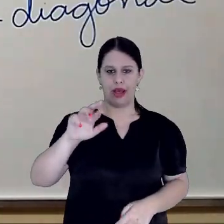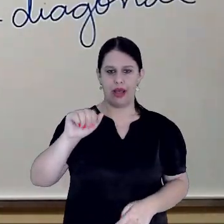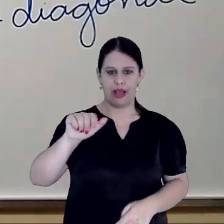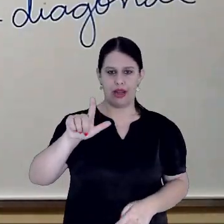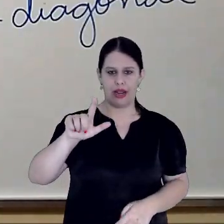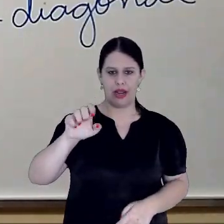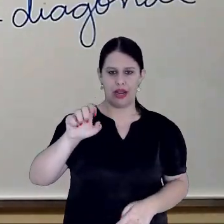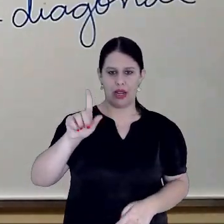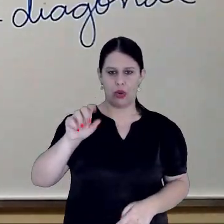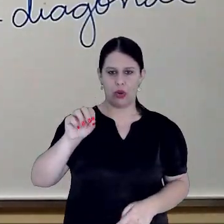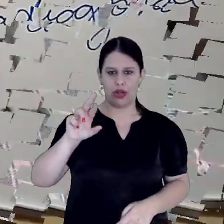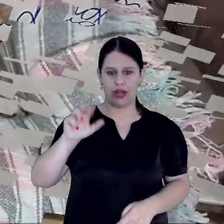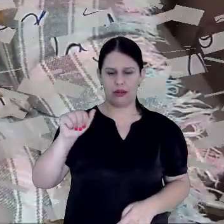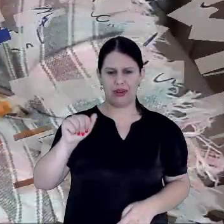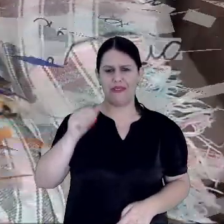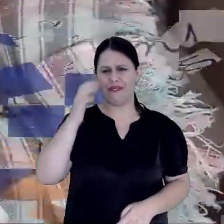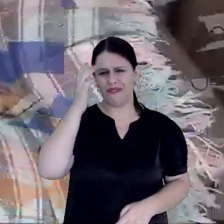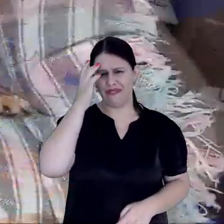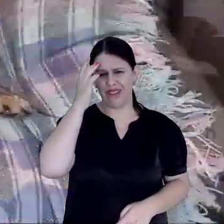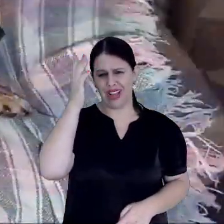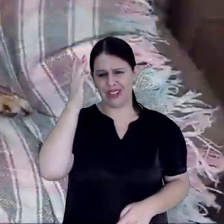Pessoal, facinho essa definição, né?